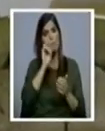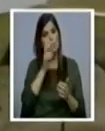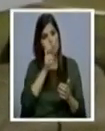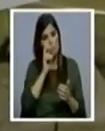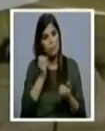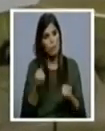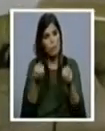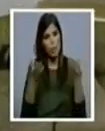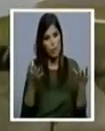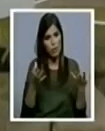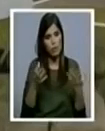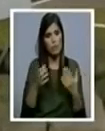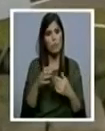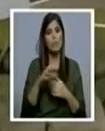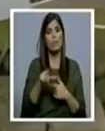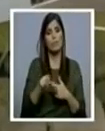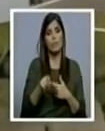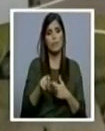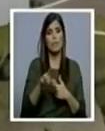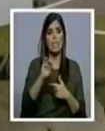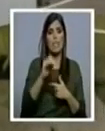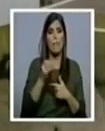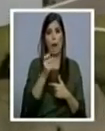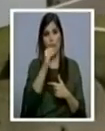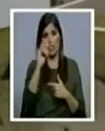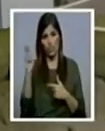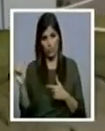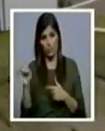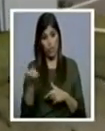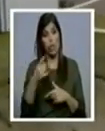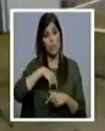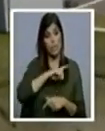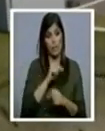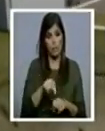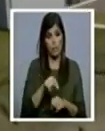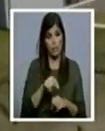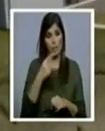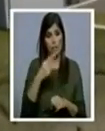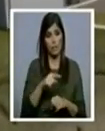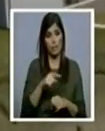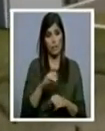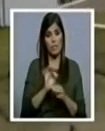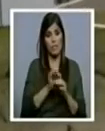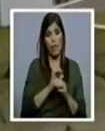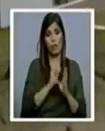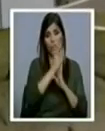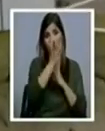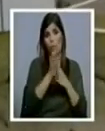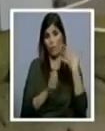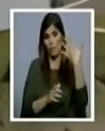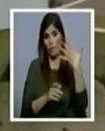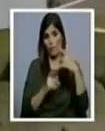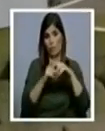proteção e restauro de sapais estuarinos. E nós aqui temos 5 células experimentais diferentes,